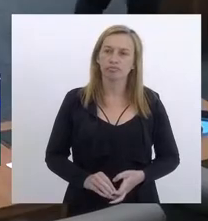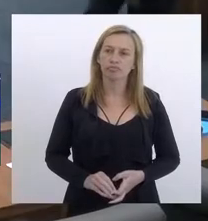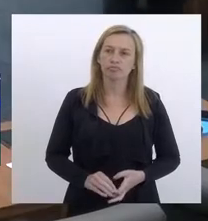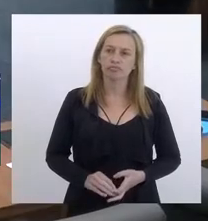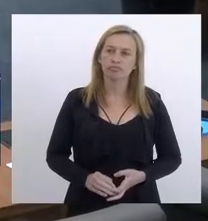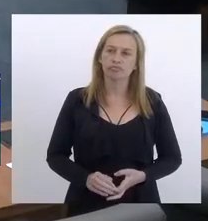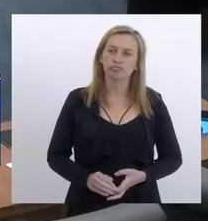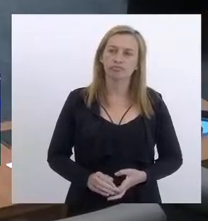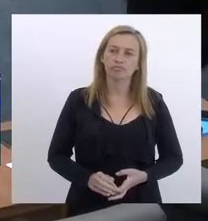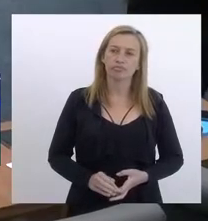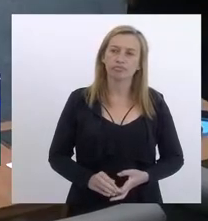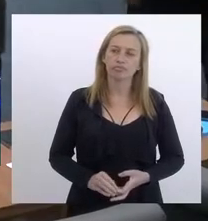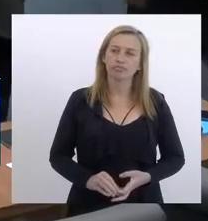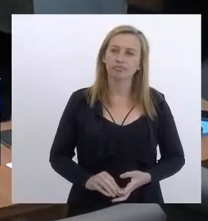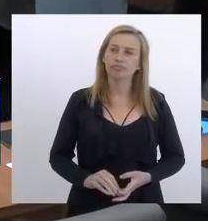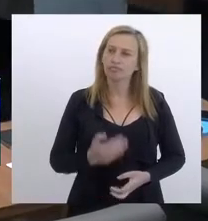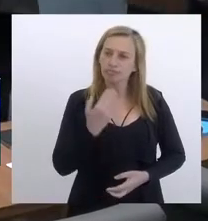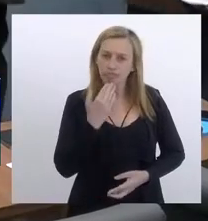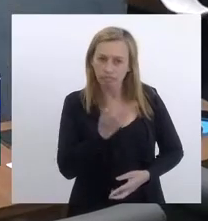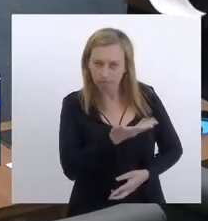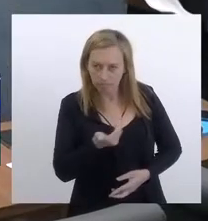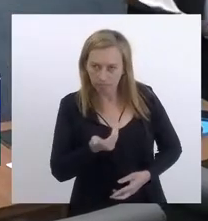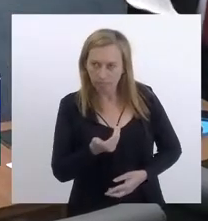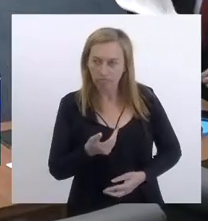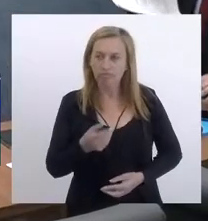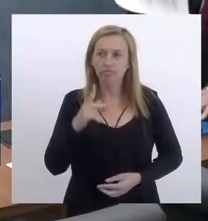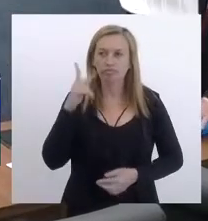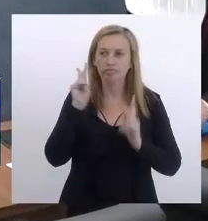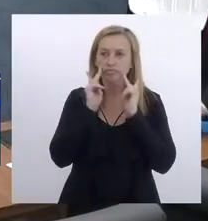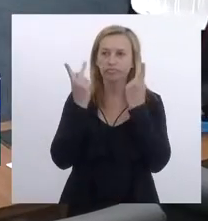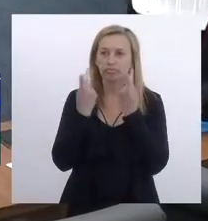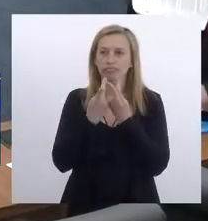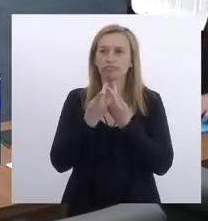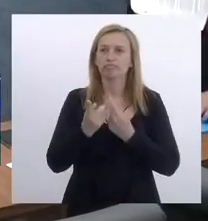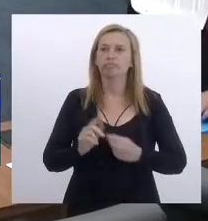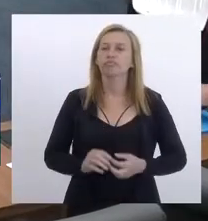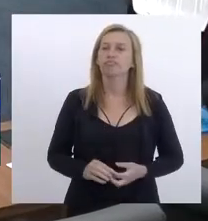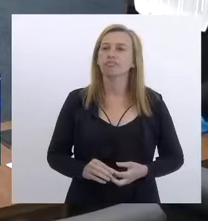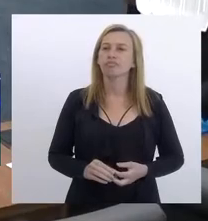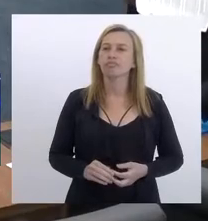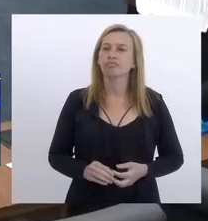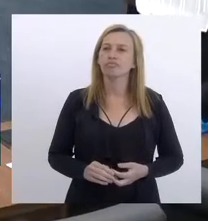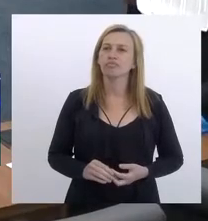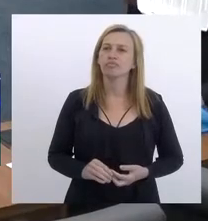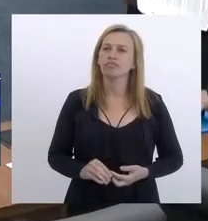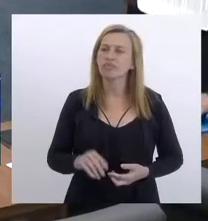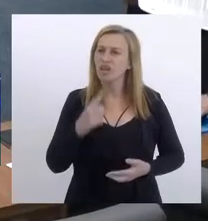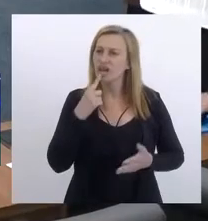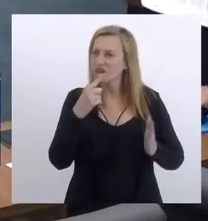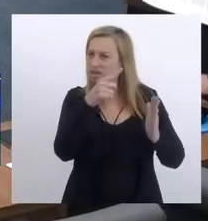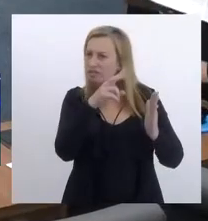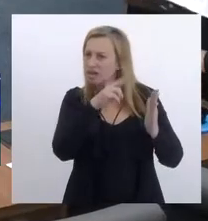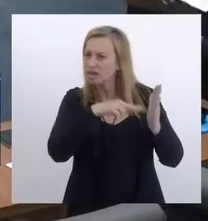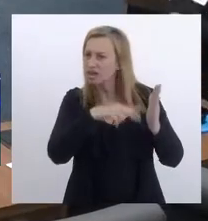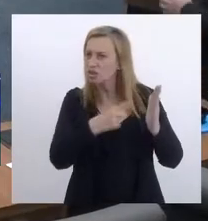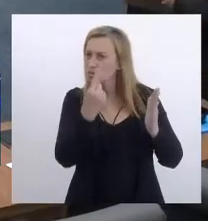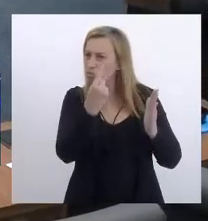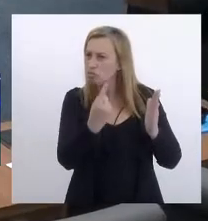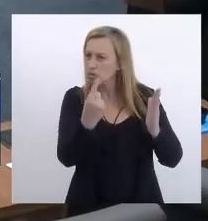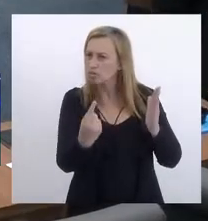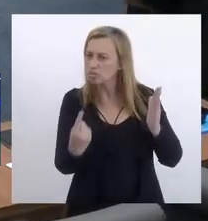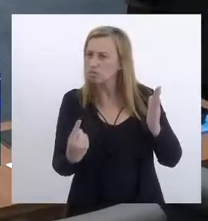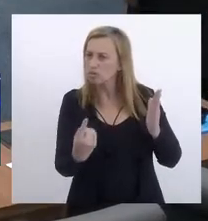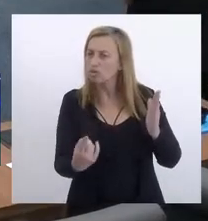Vamos... Por favor, Vandro. Senhor presidente, dá para ir lendo um a um? Eu vou ler aqui. Tá,